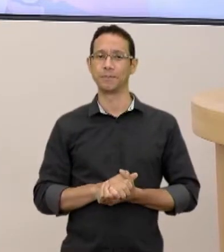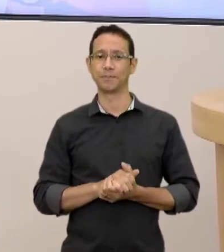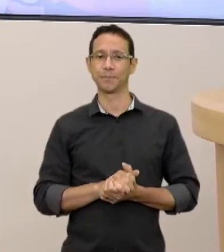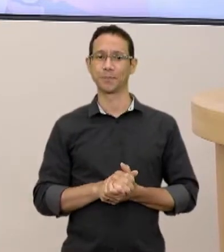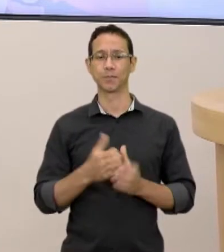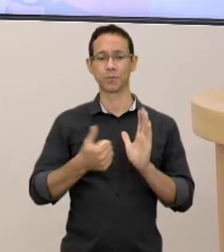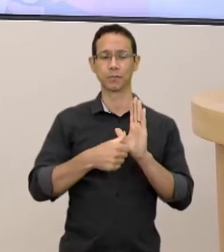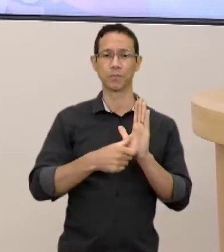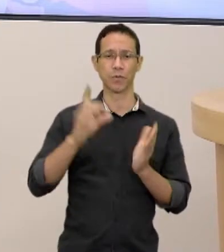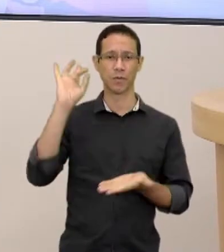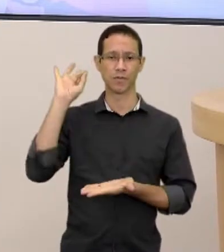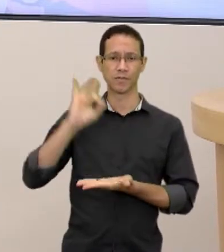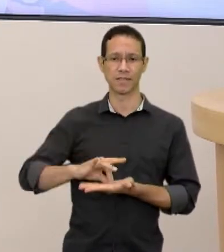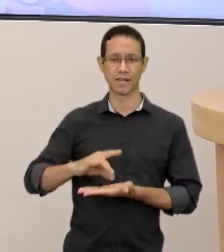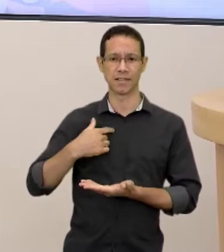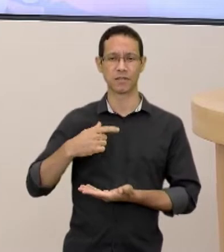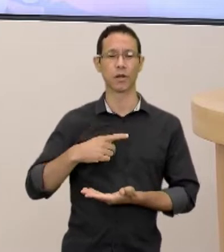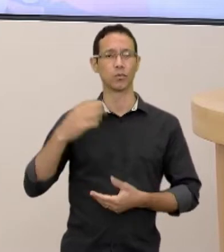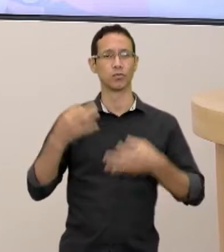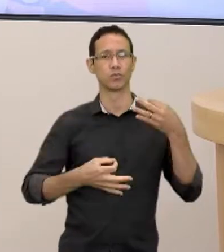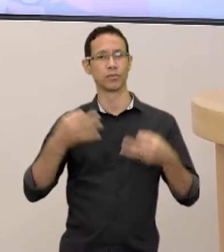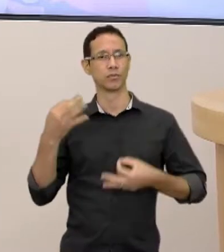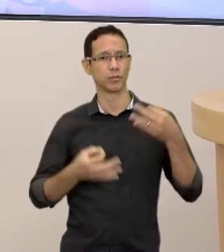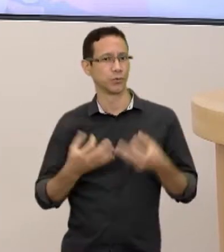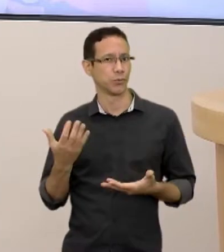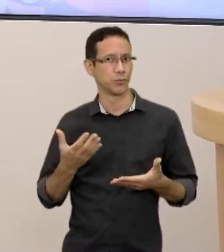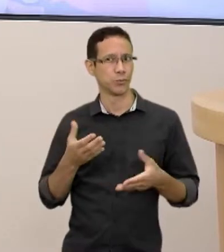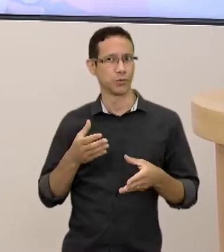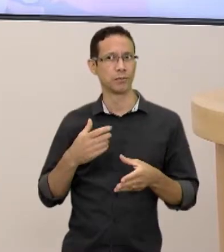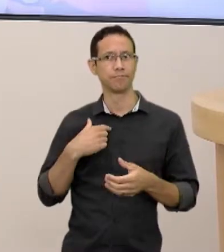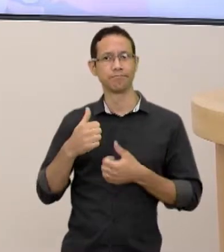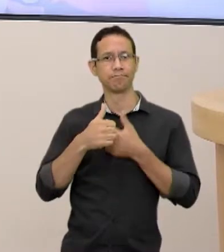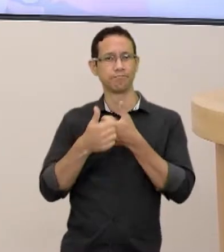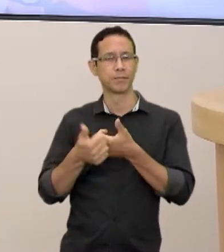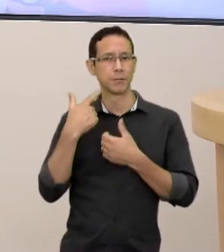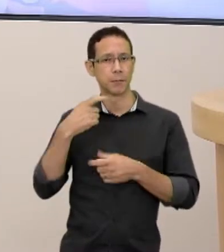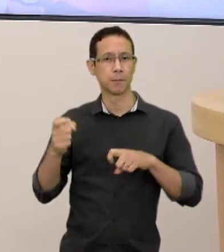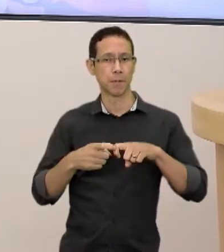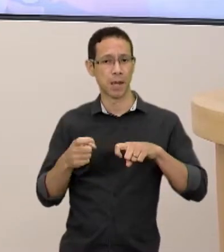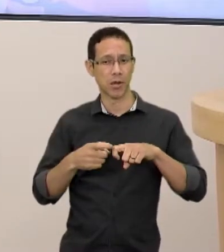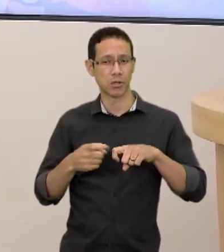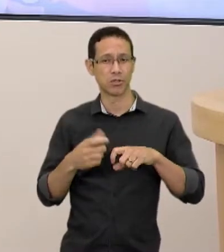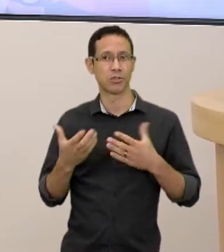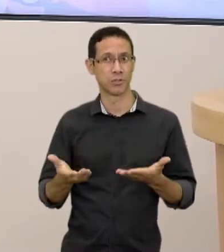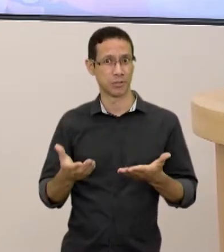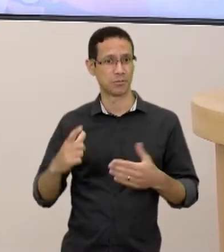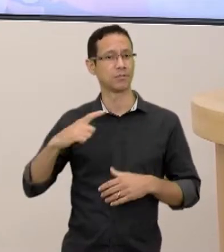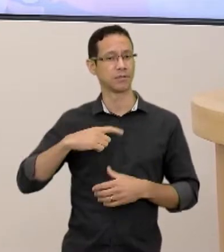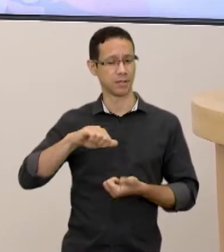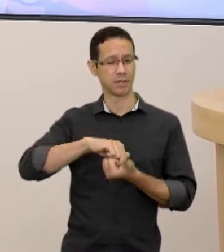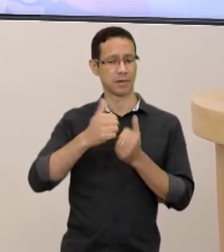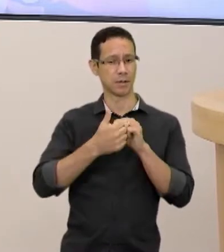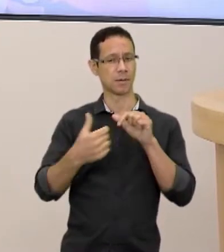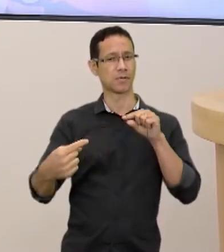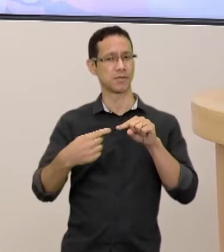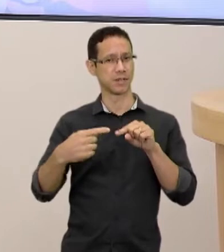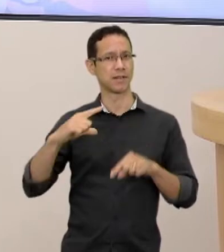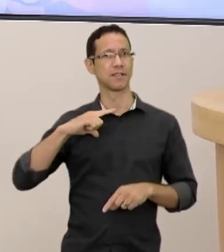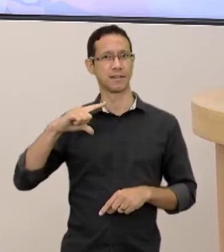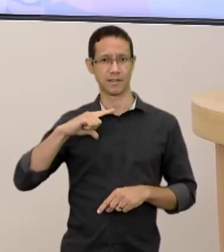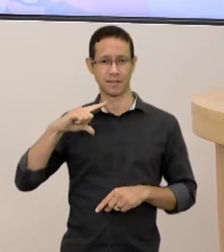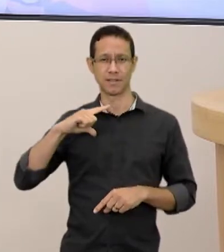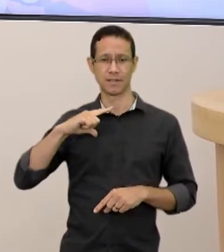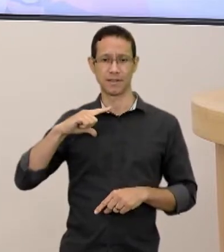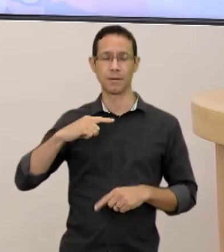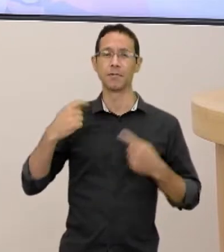documentos oficiais, documentos jurídicos, consultas médicas e por aí vai. Sempre vai ter uma adaptaçãozinha sim, né?